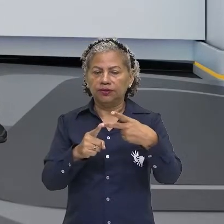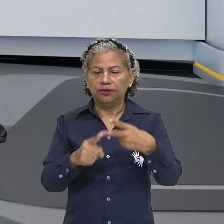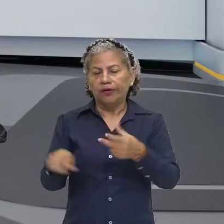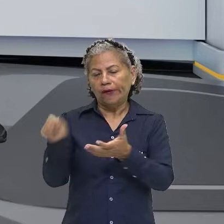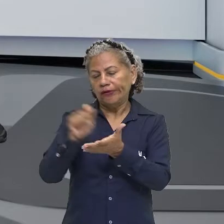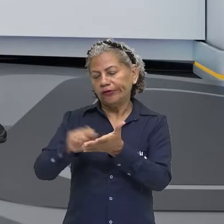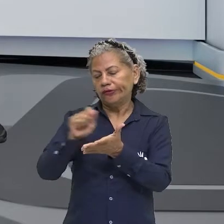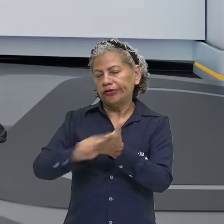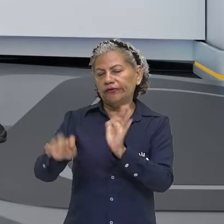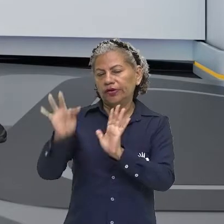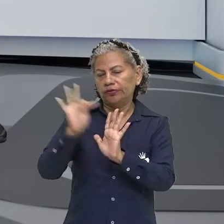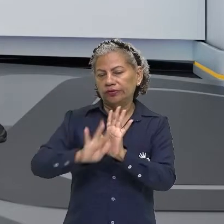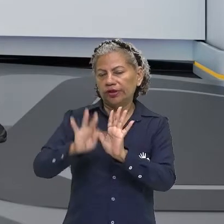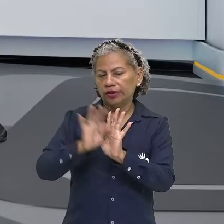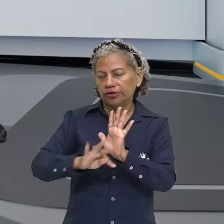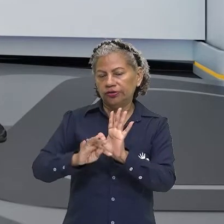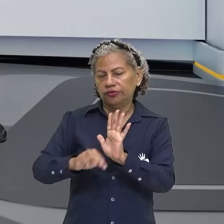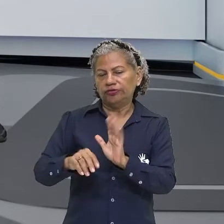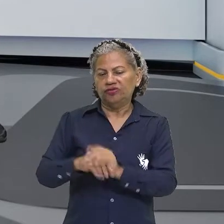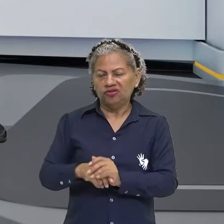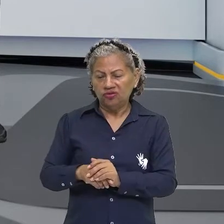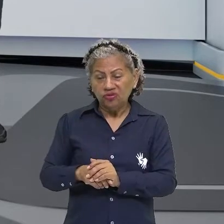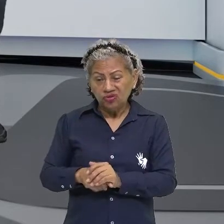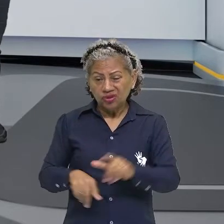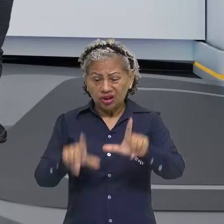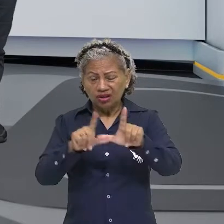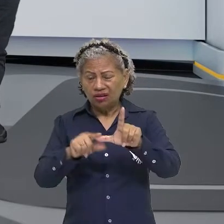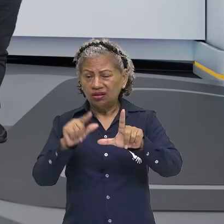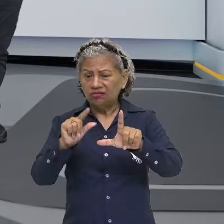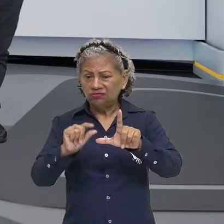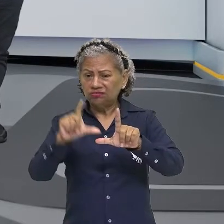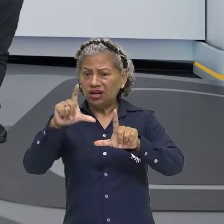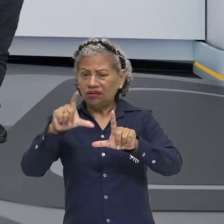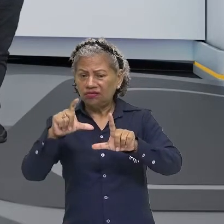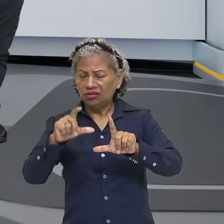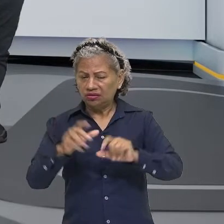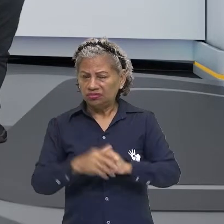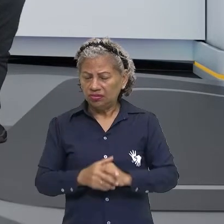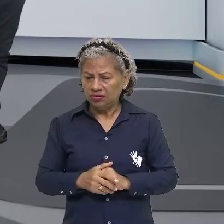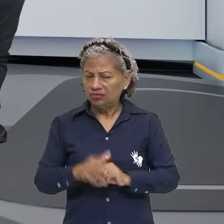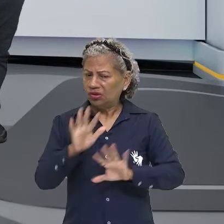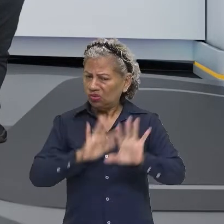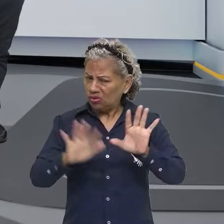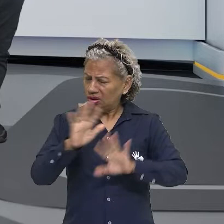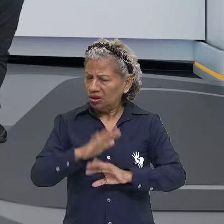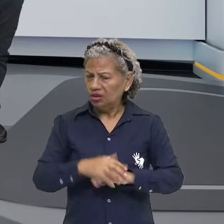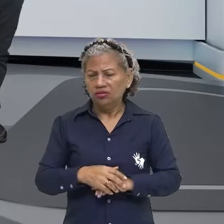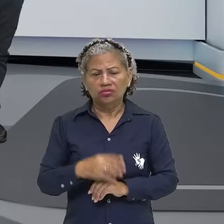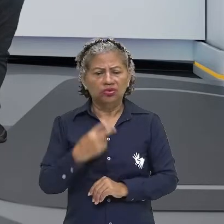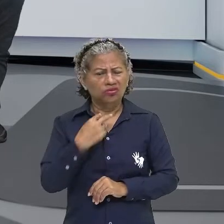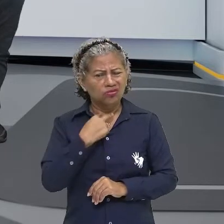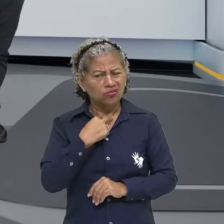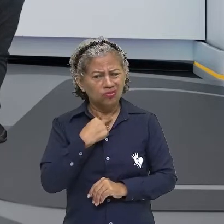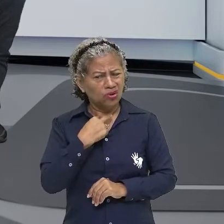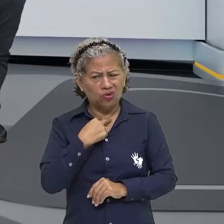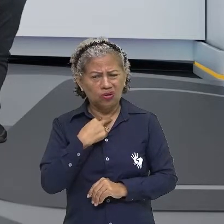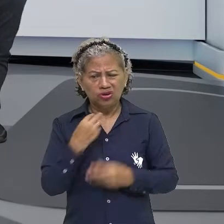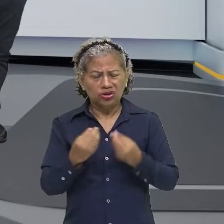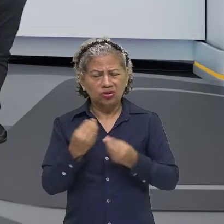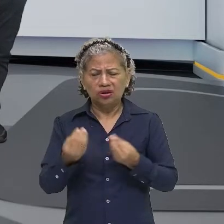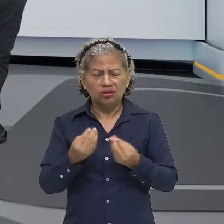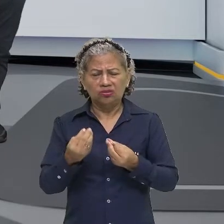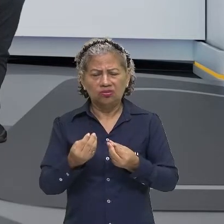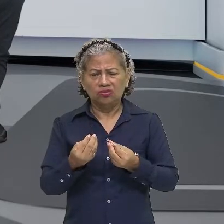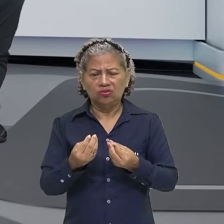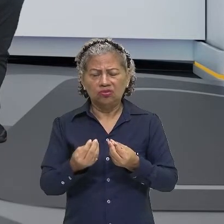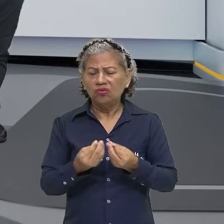Escrever o texto todo em caixa alta, pois isso pode soar como se estivesse gritando nas mensagens.